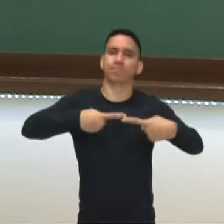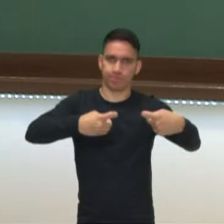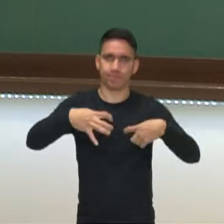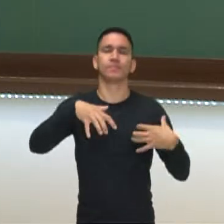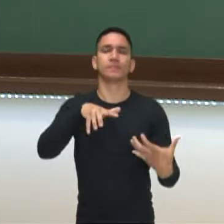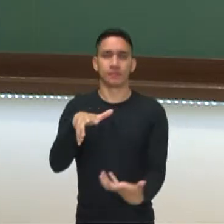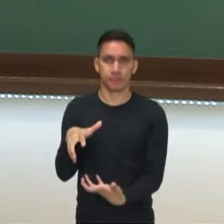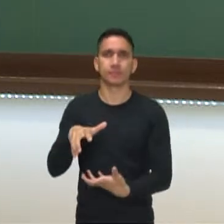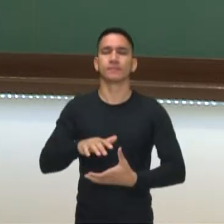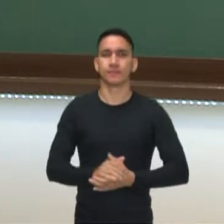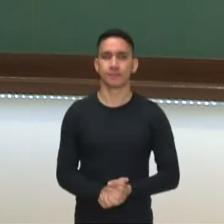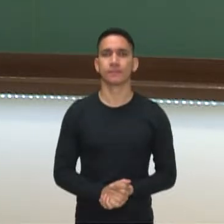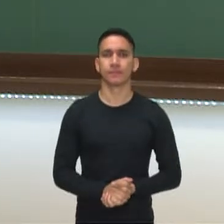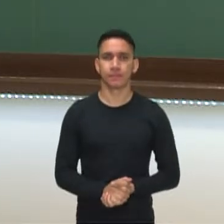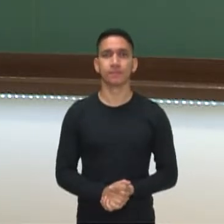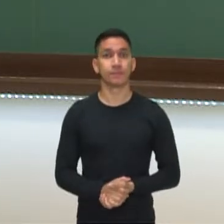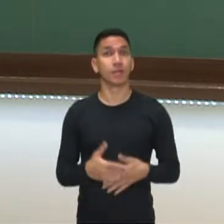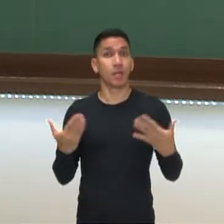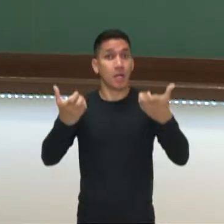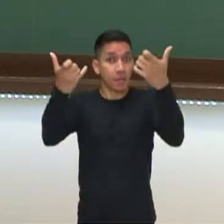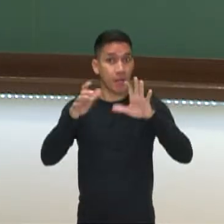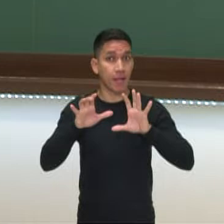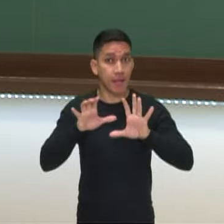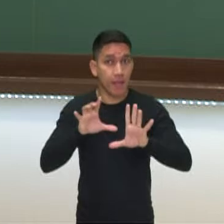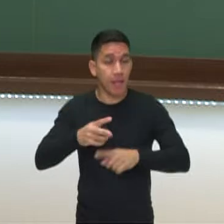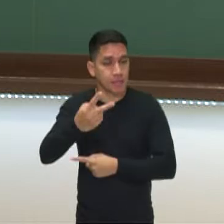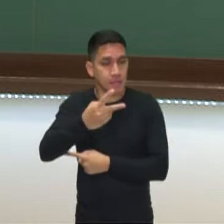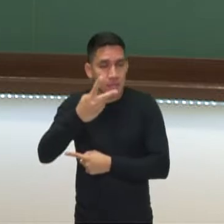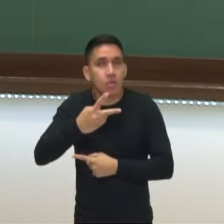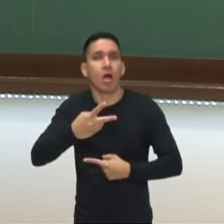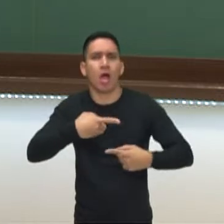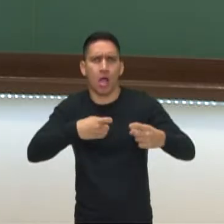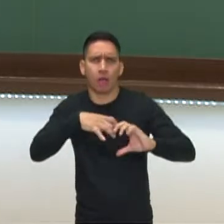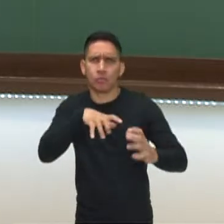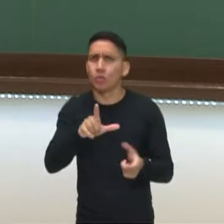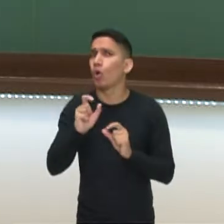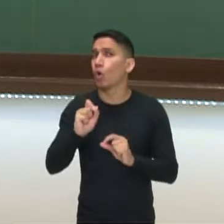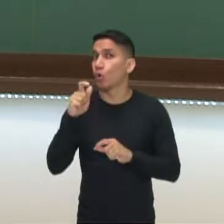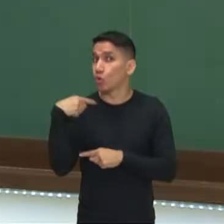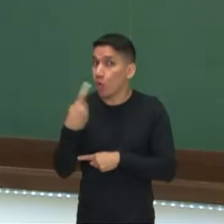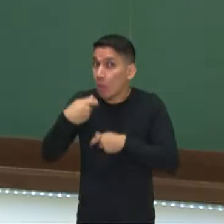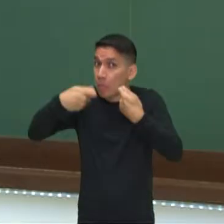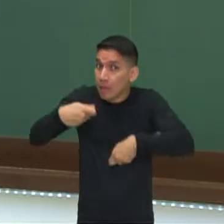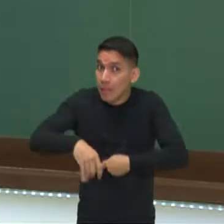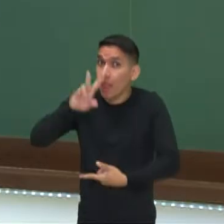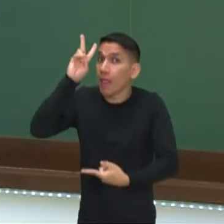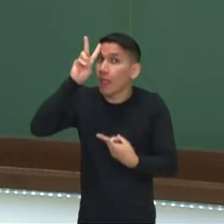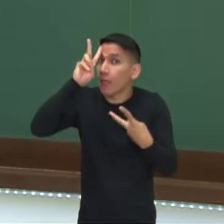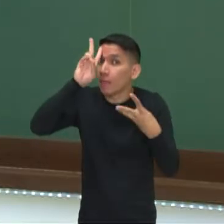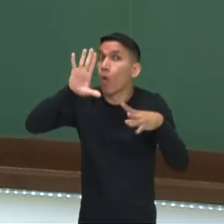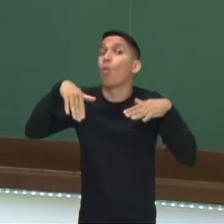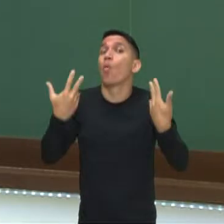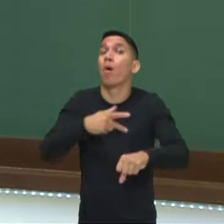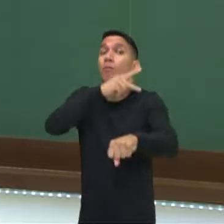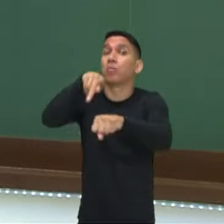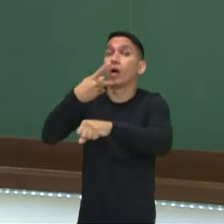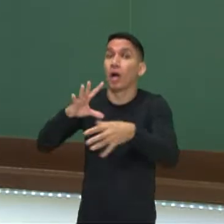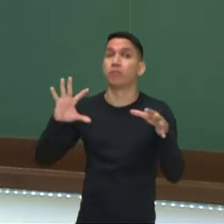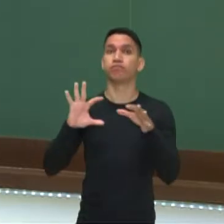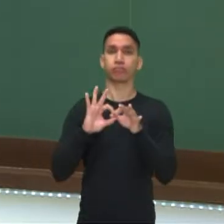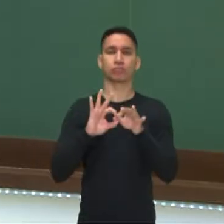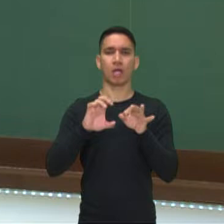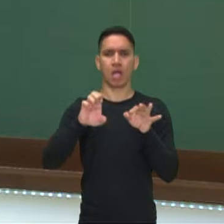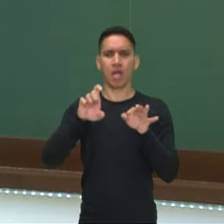Guerra Mundial. E para falarmos do início da Segunda Guerra Mundial, precisamos lembrar dos países do